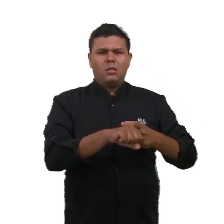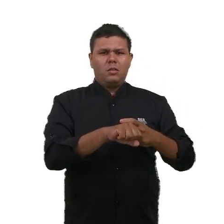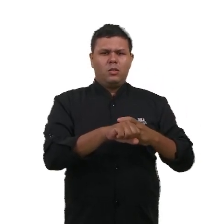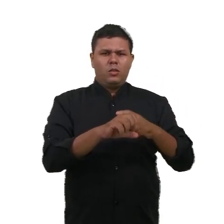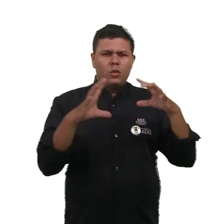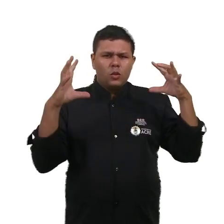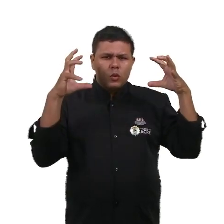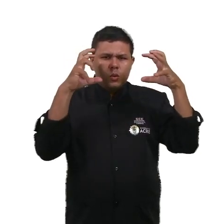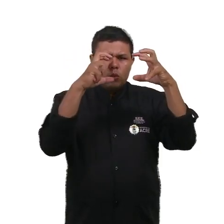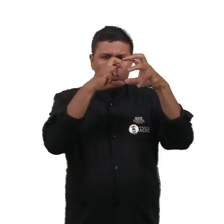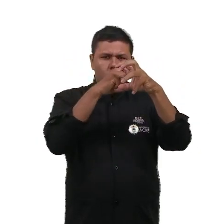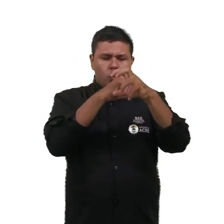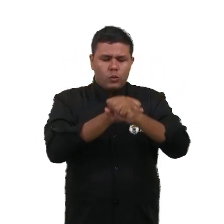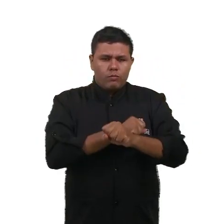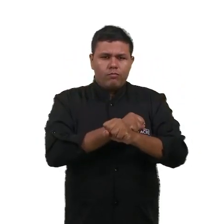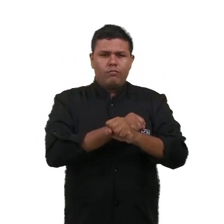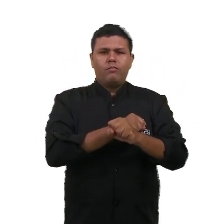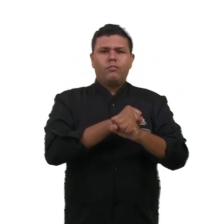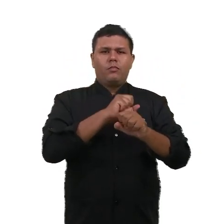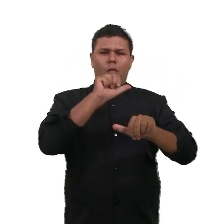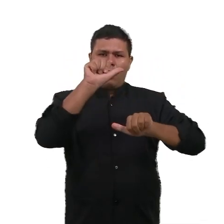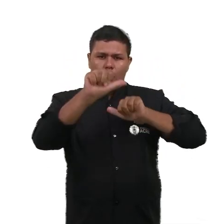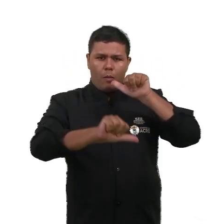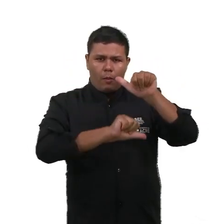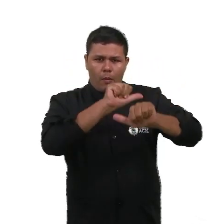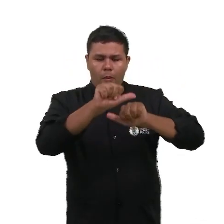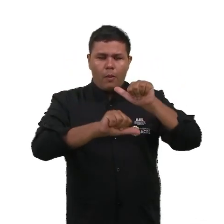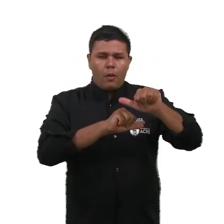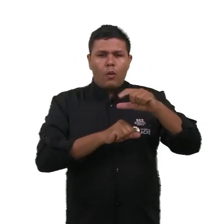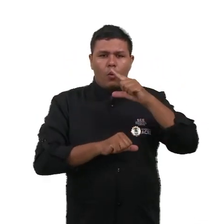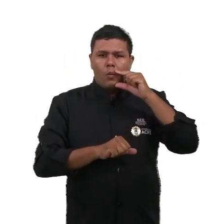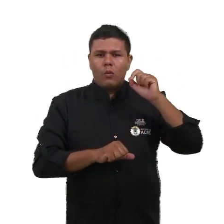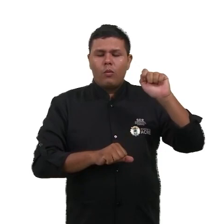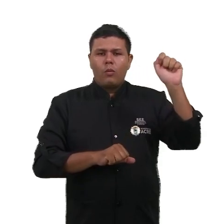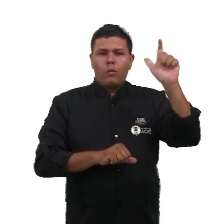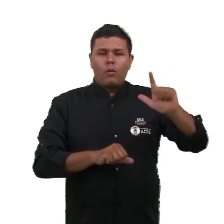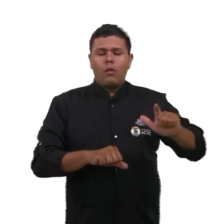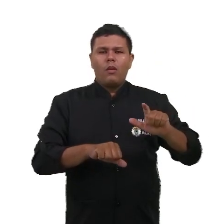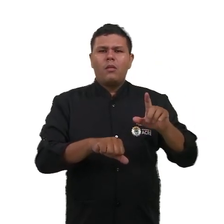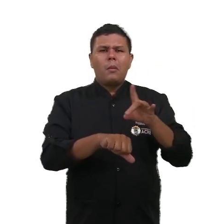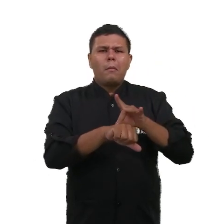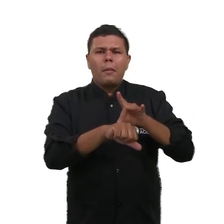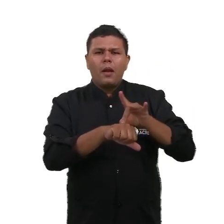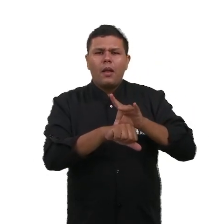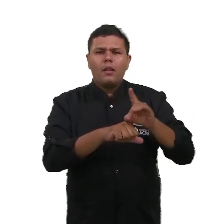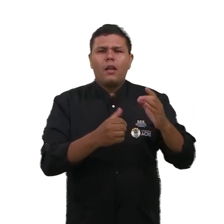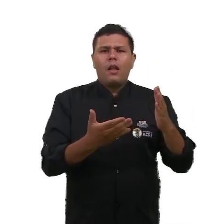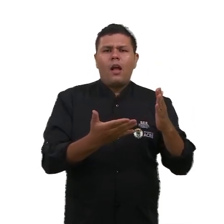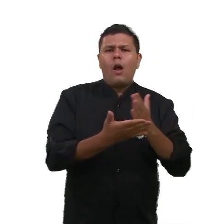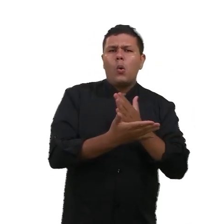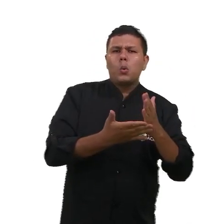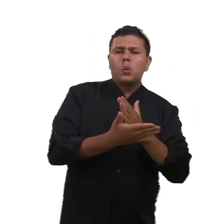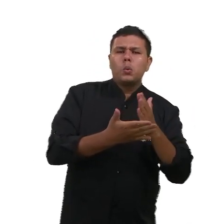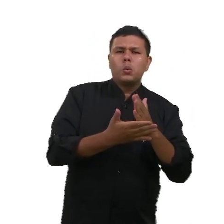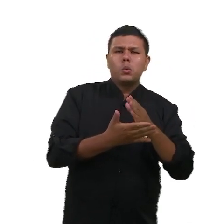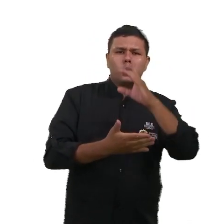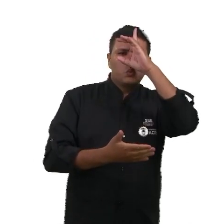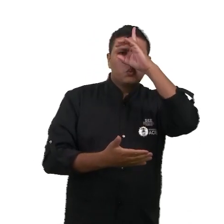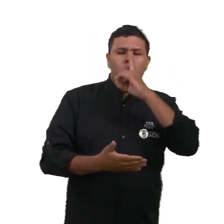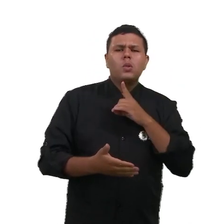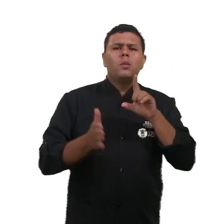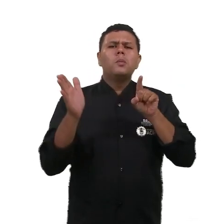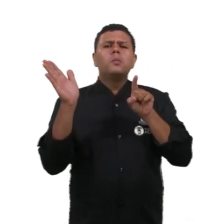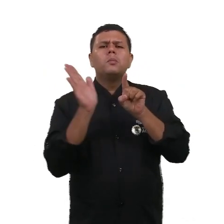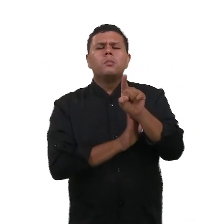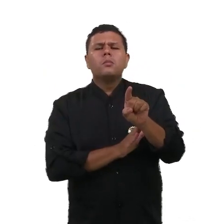Devido à variação genética natural, alguns ratos são pretos, mas outros são amarelos, como mostra aqui na imagem. A pergunta é,